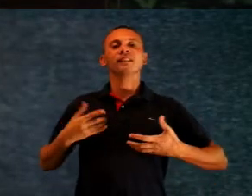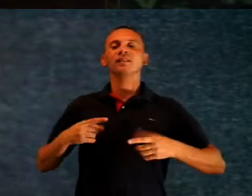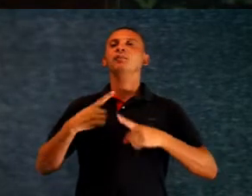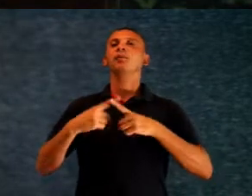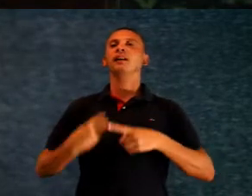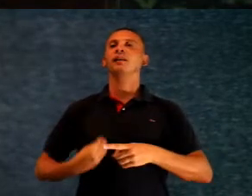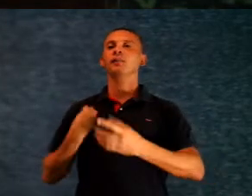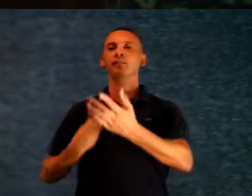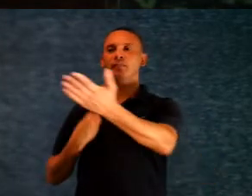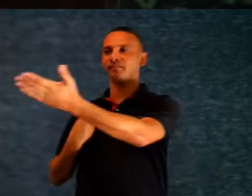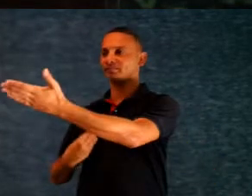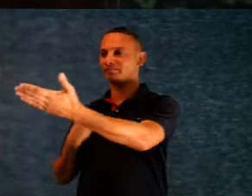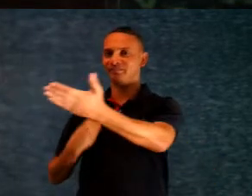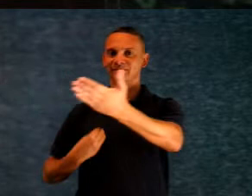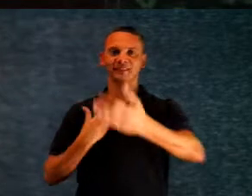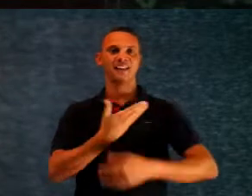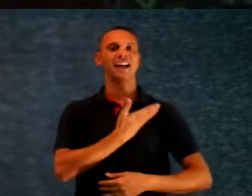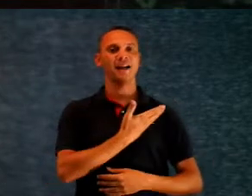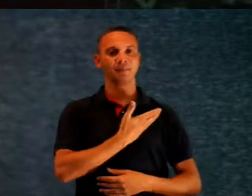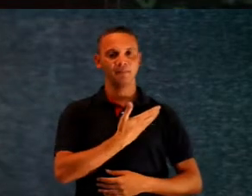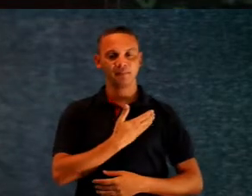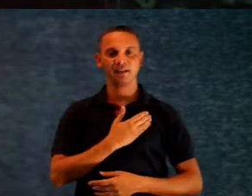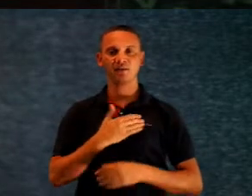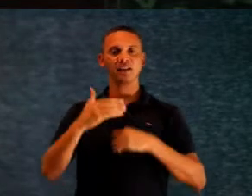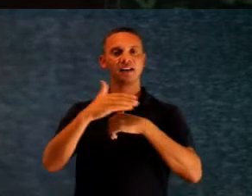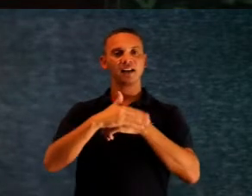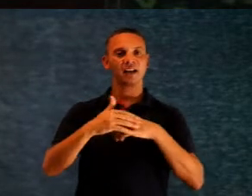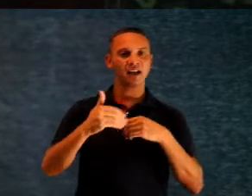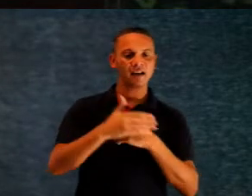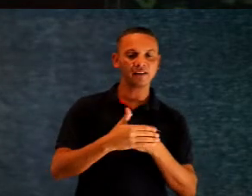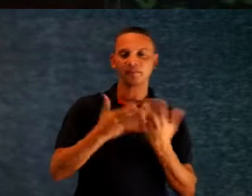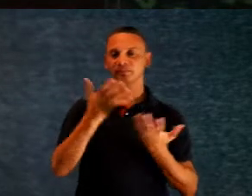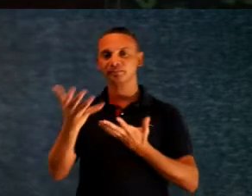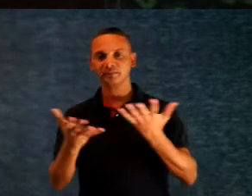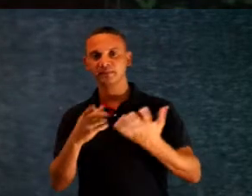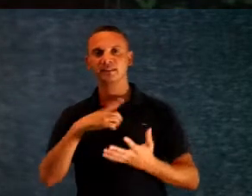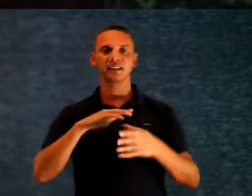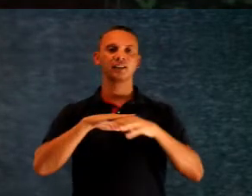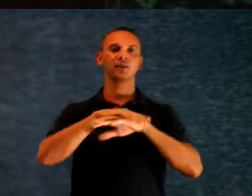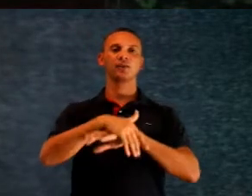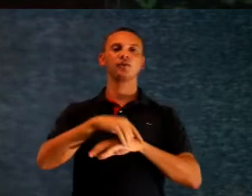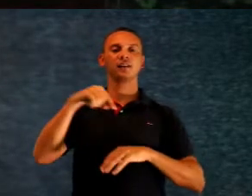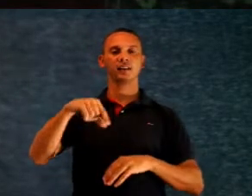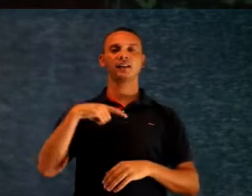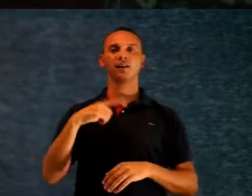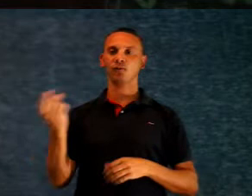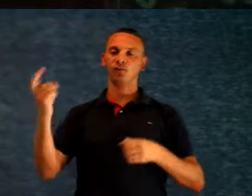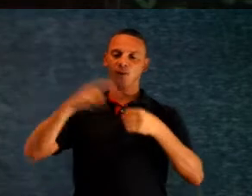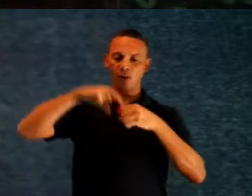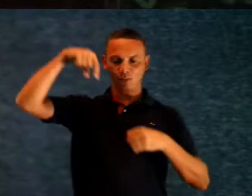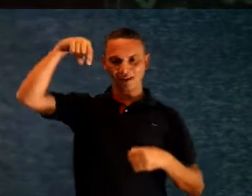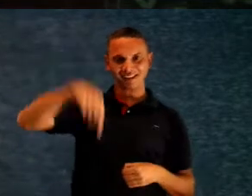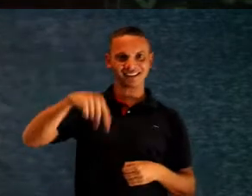de amigos que me cercam de carinho, de afeto, nesta noite em que eu volto à